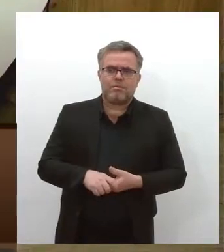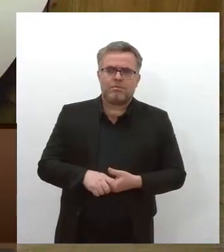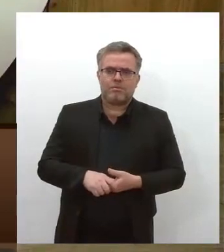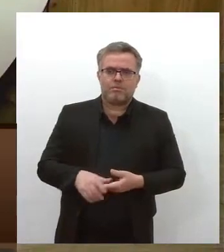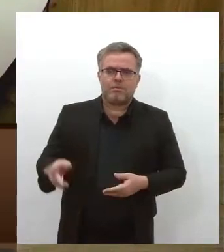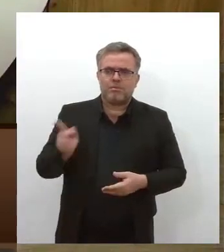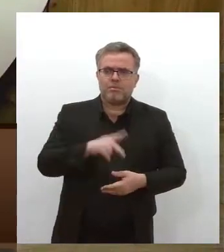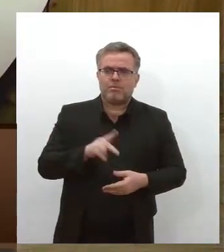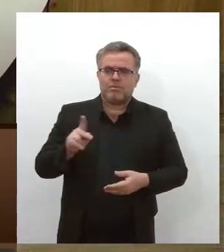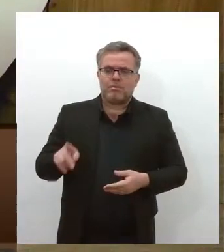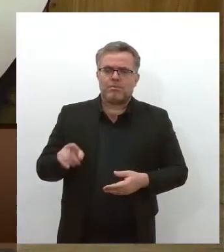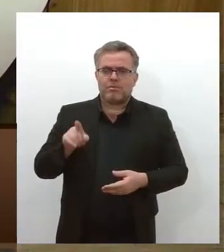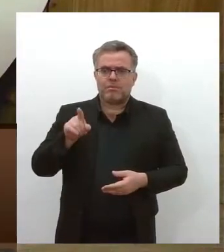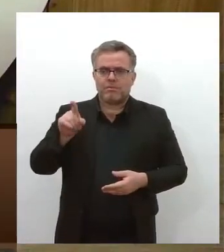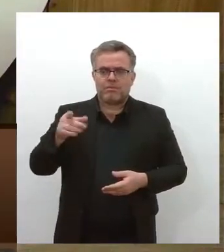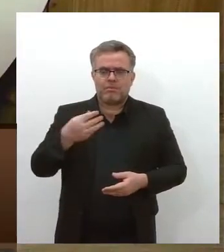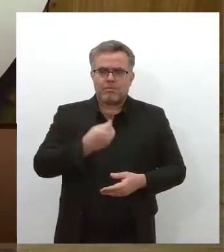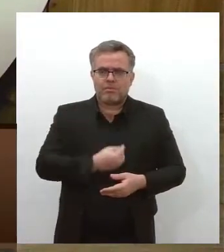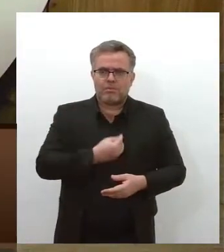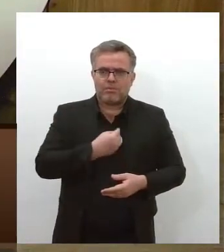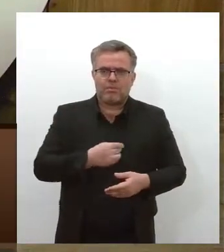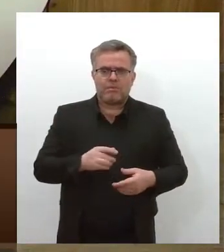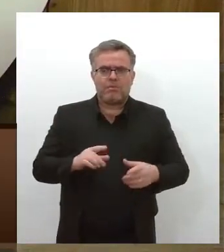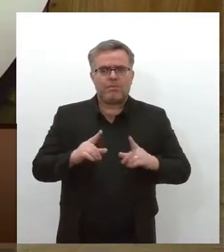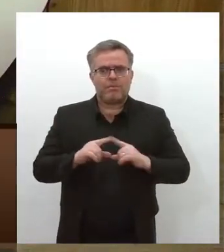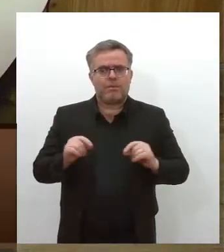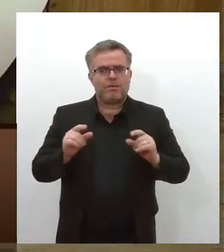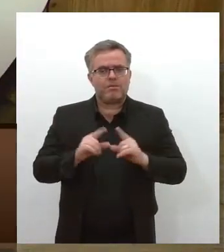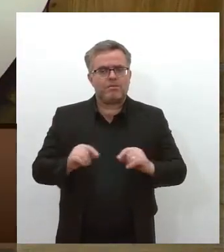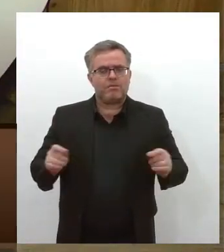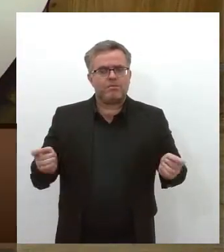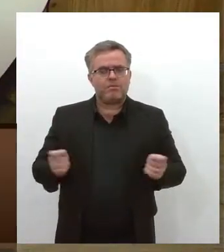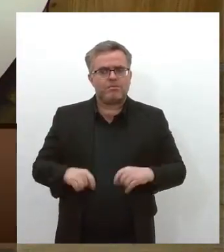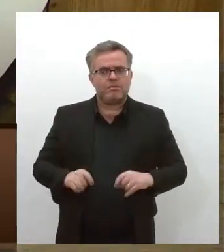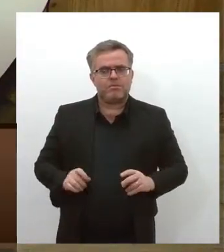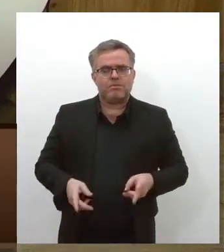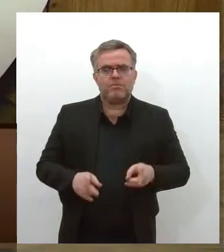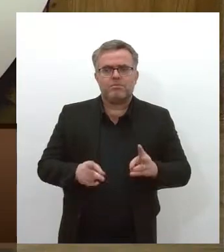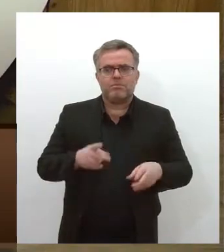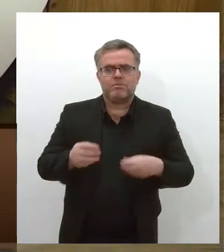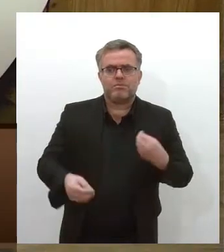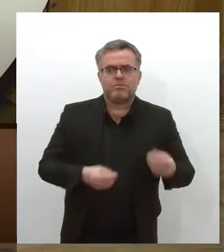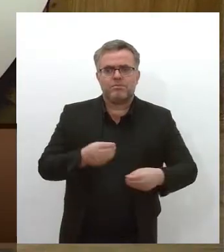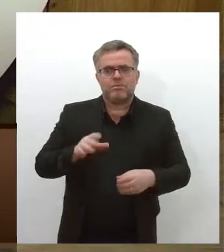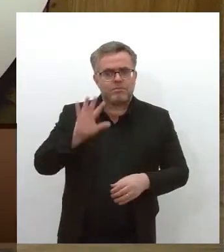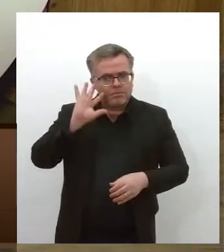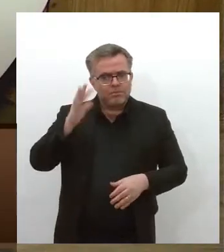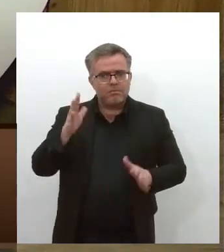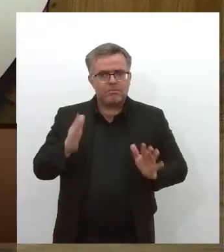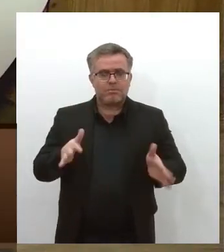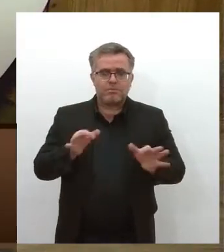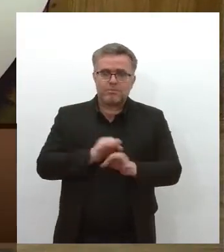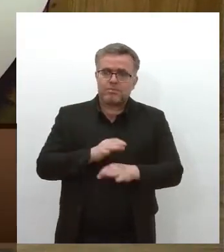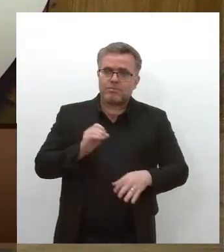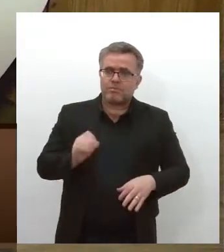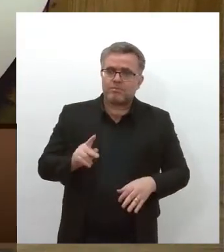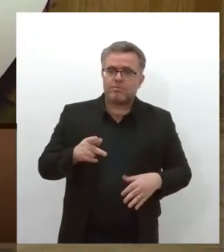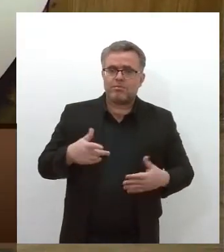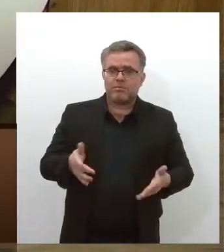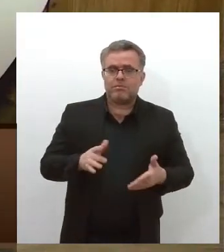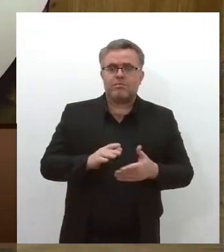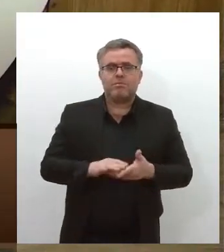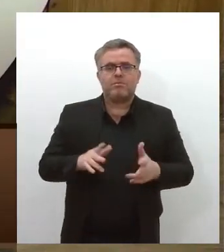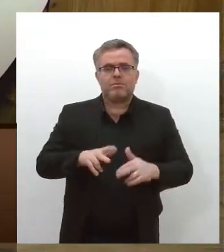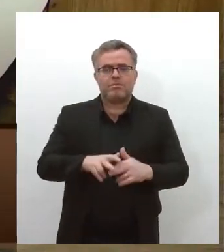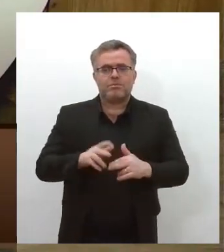Brasília, né, um cenário onde as maiores decisões do país são tomadas. E eu queria que o senhor... E vivemos num